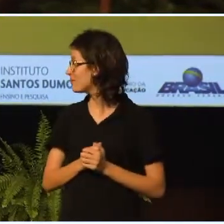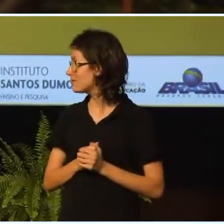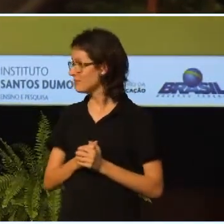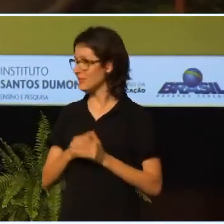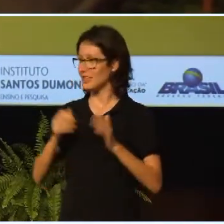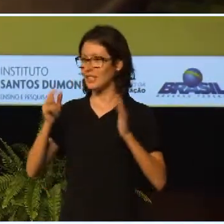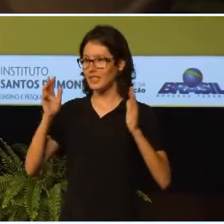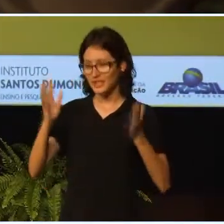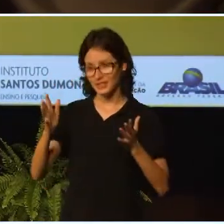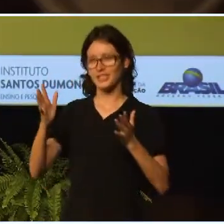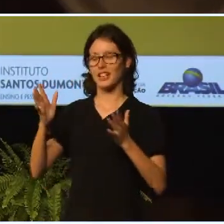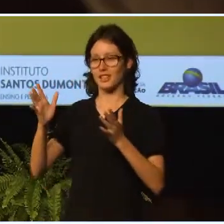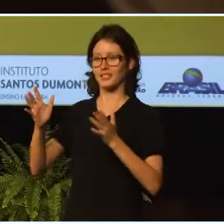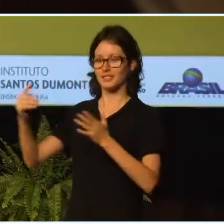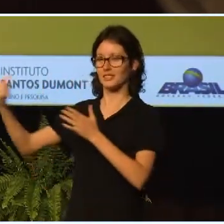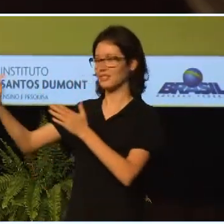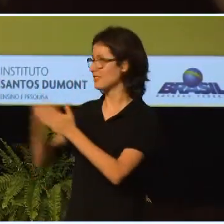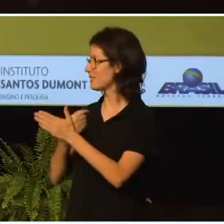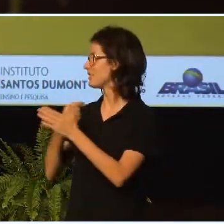Já foi feita a pergunta.